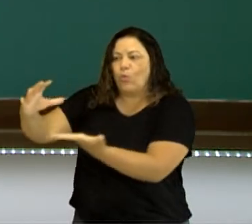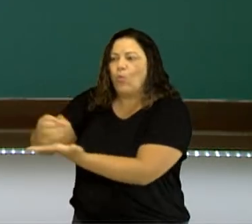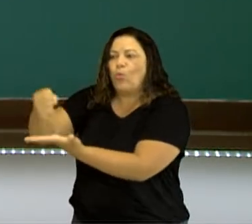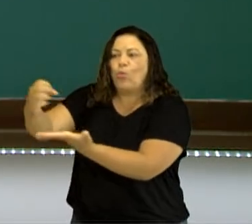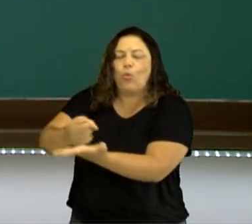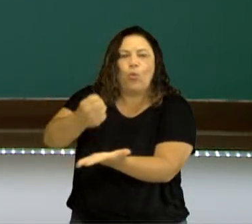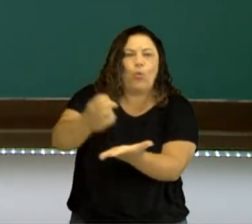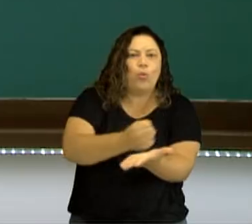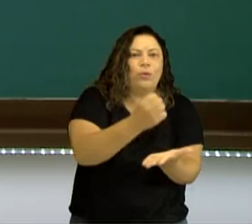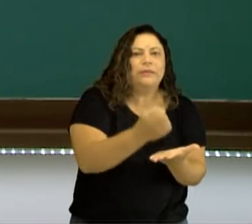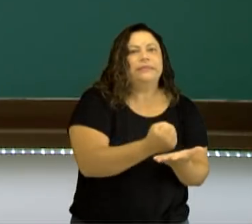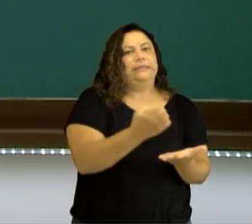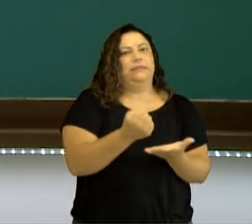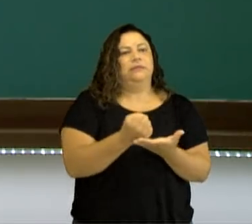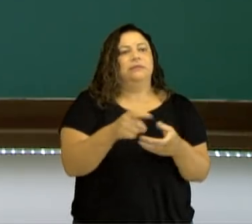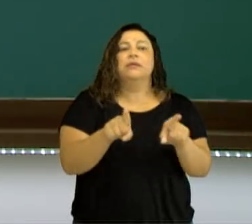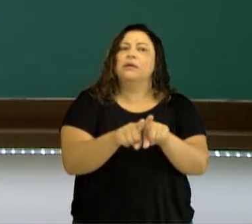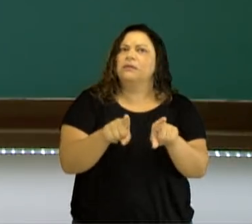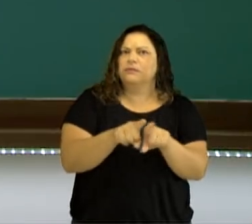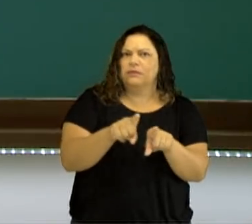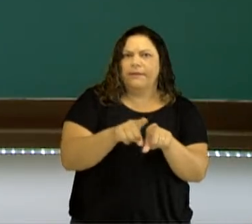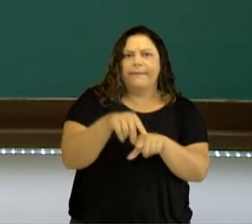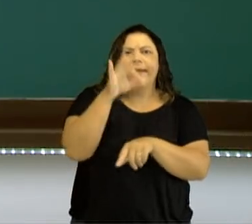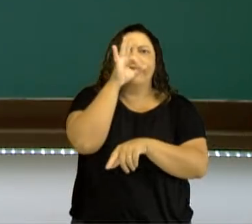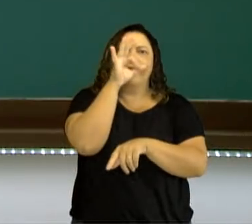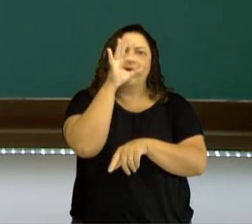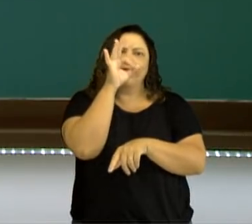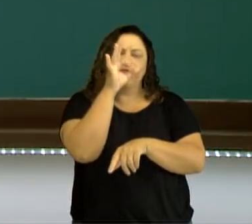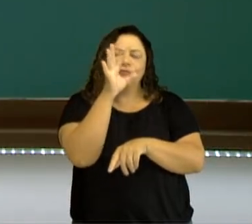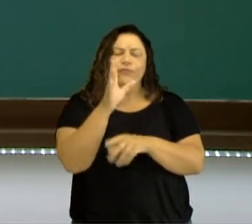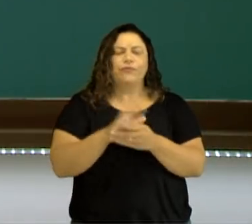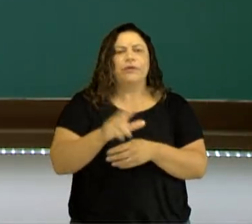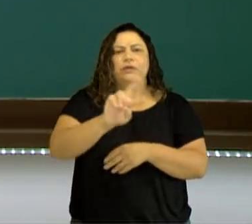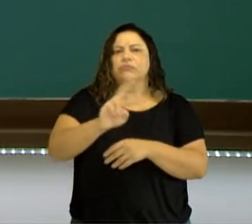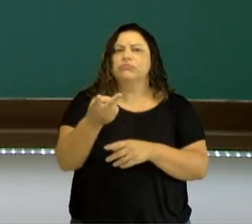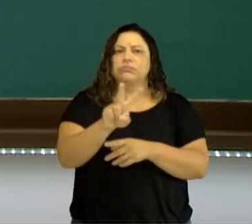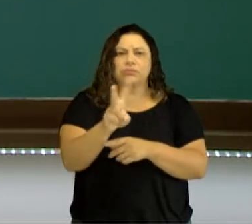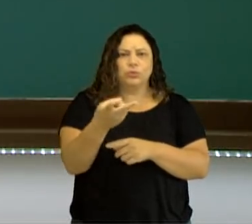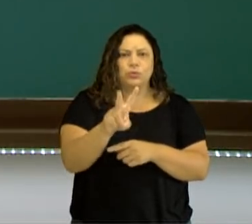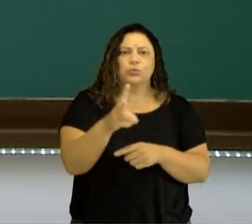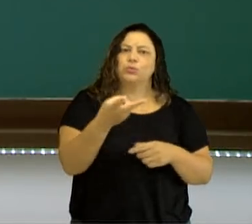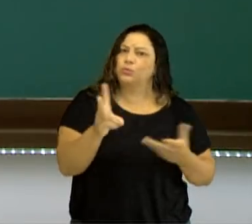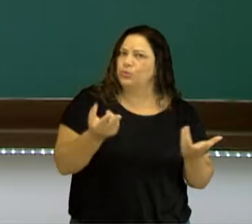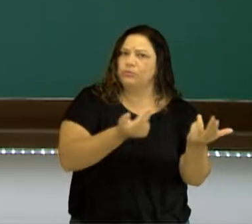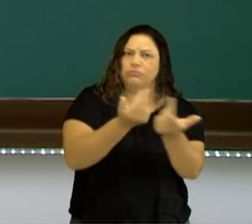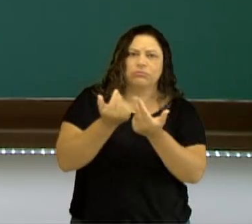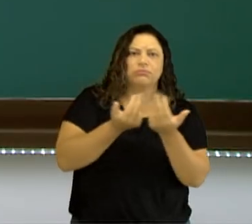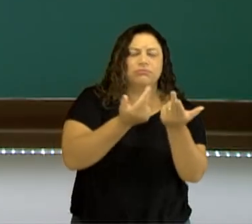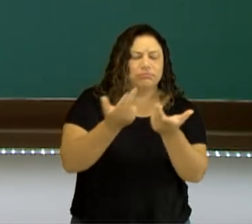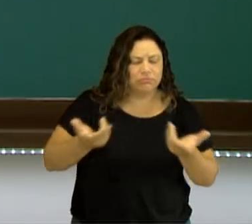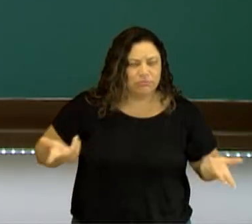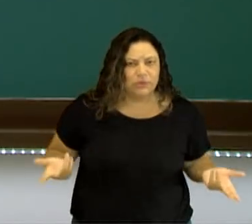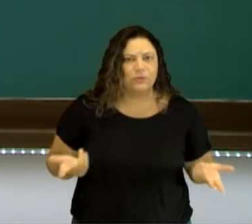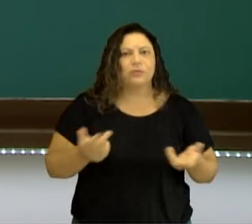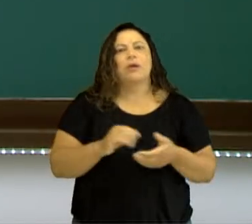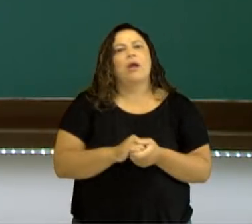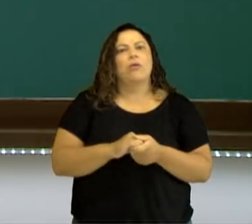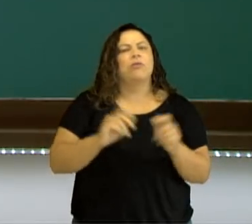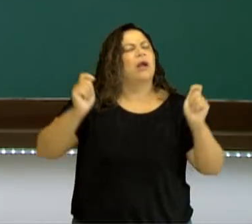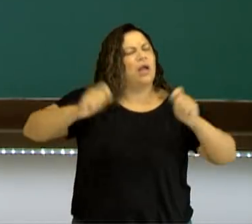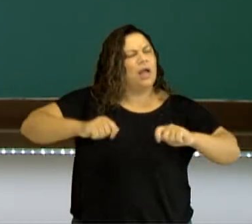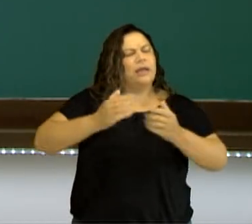colheita e essa barrinha em verde aqui que representa as duas coisas ao mesmo tempo. É aí que